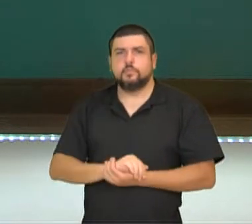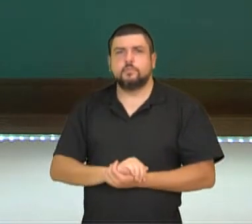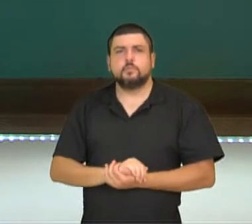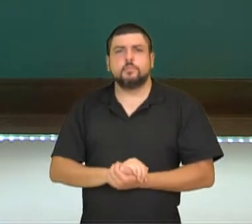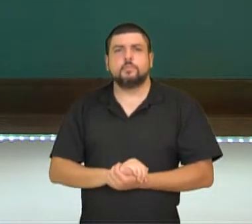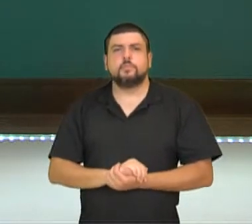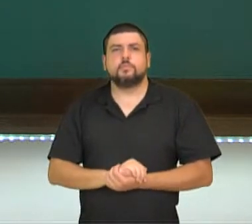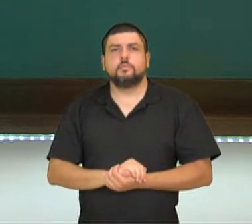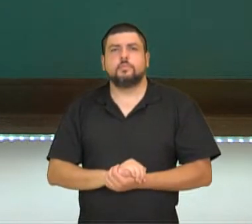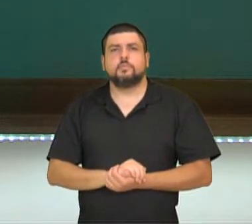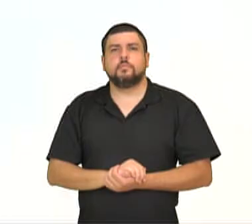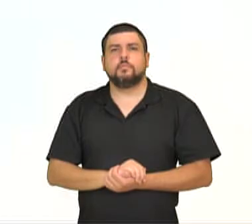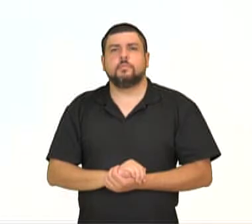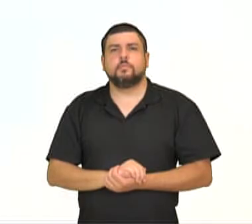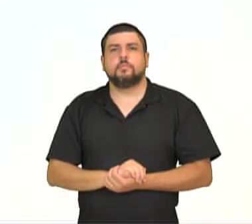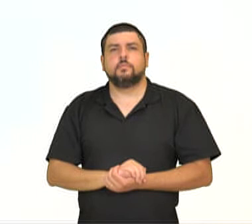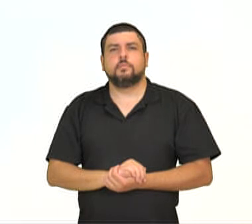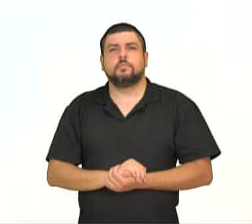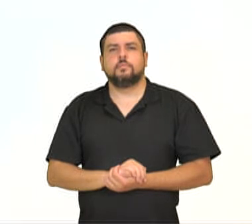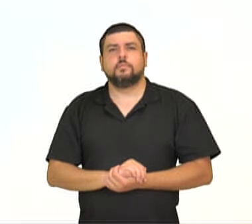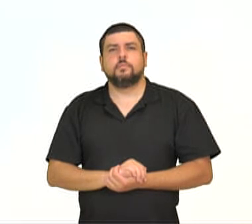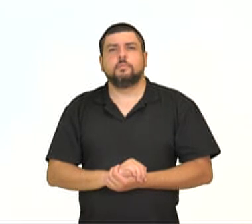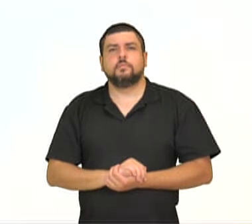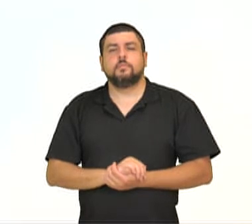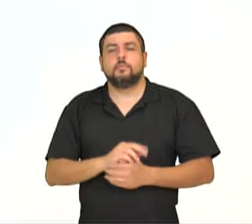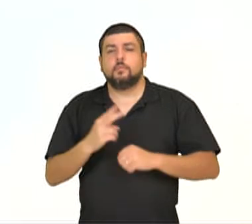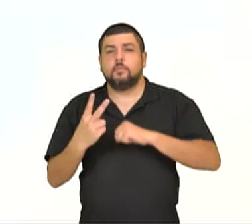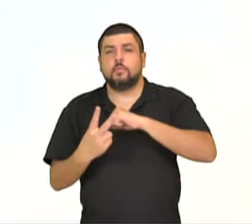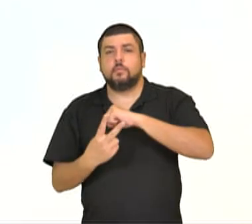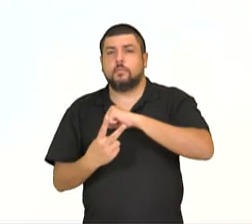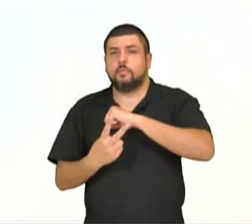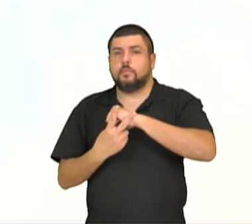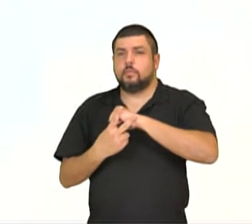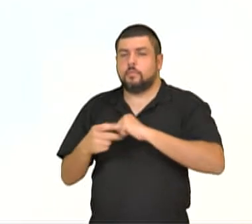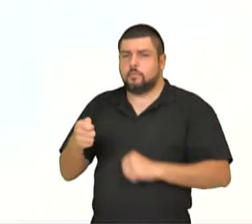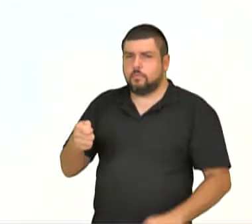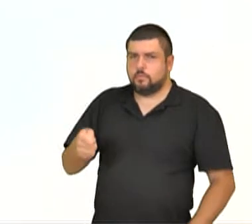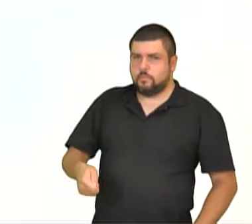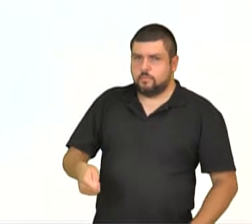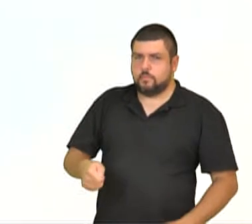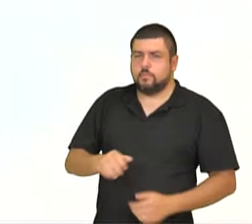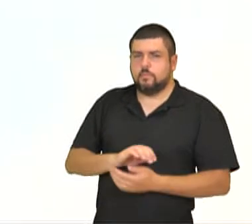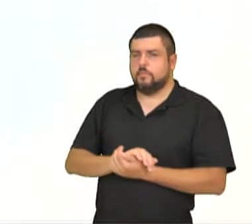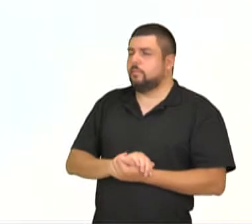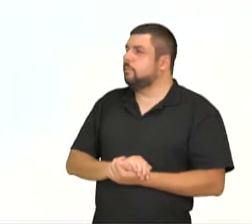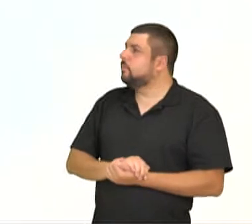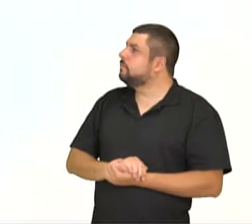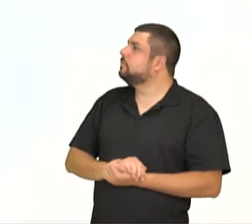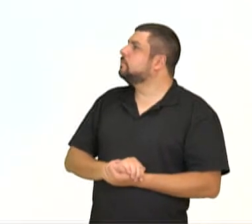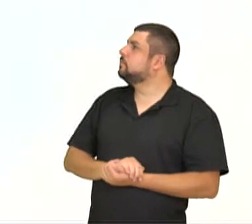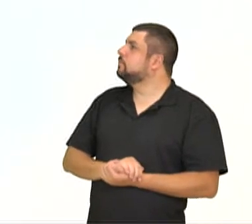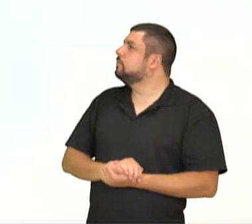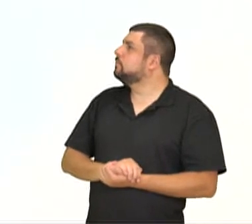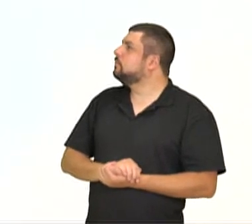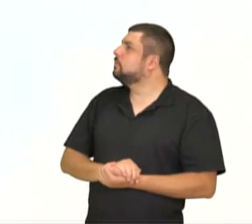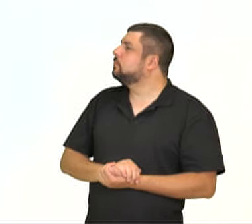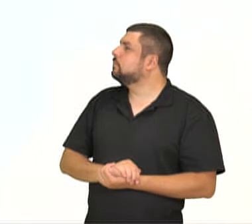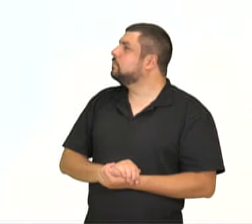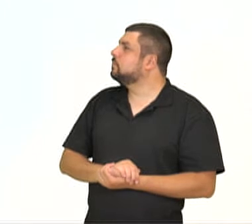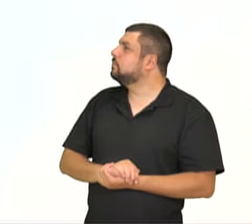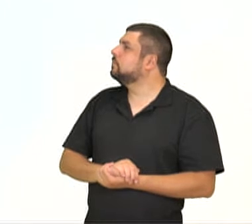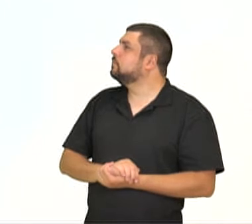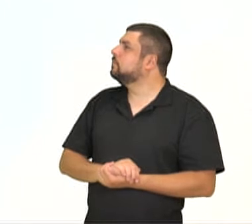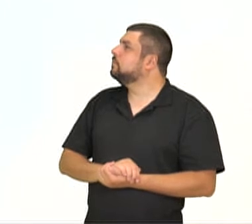Então, vamos mirar aqui, ó, imperativo, tu versus usted. Tu, vacúnate contra